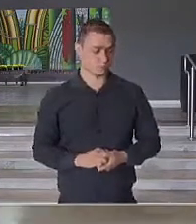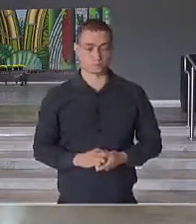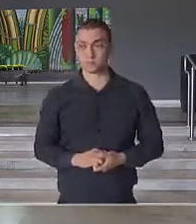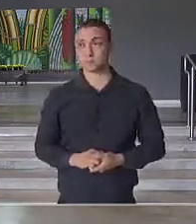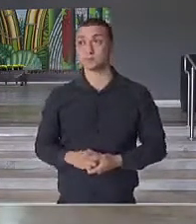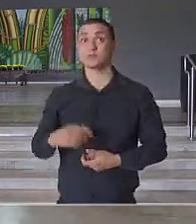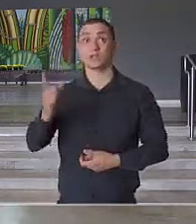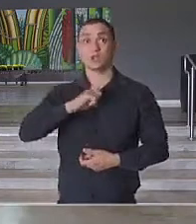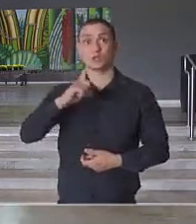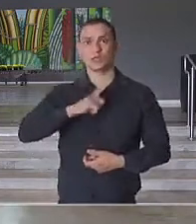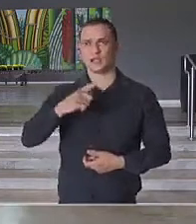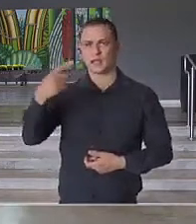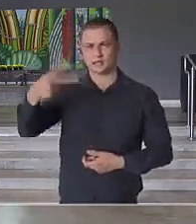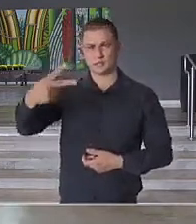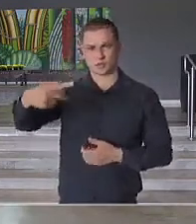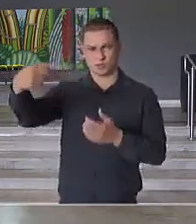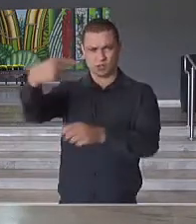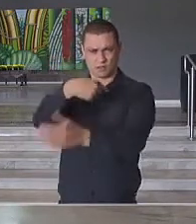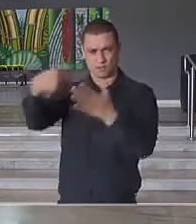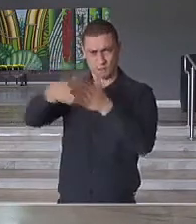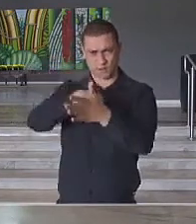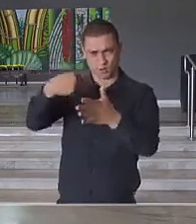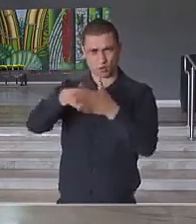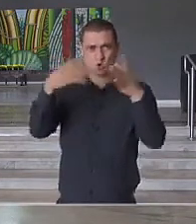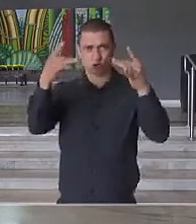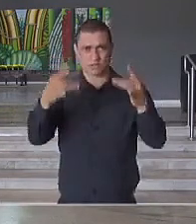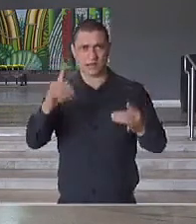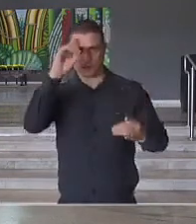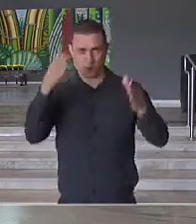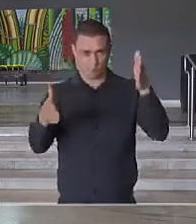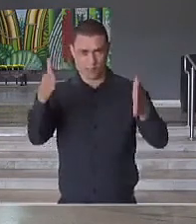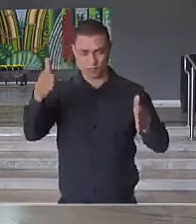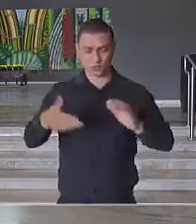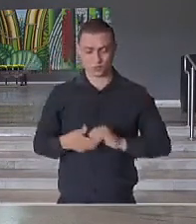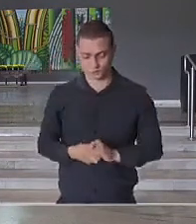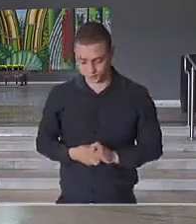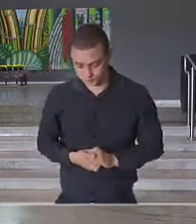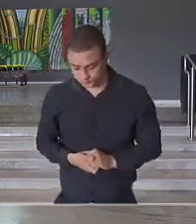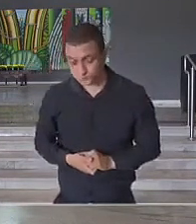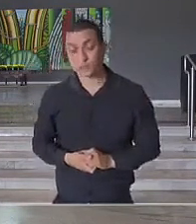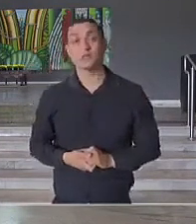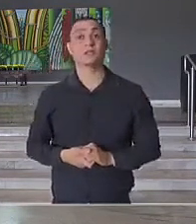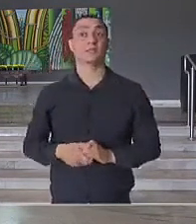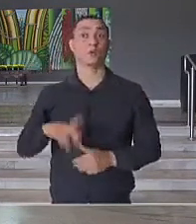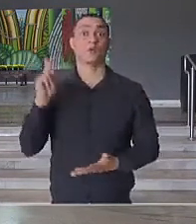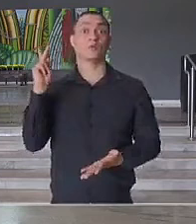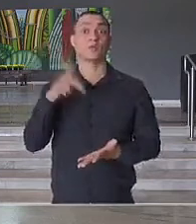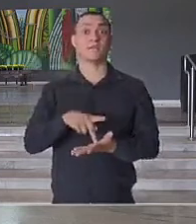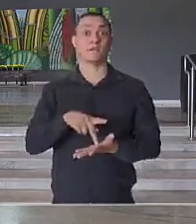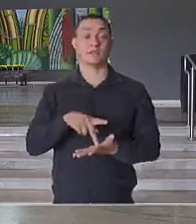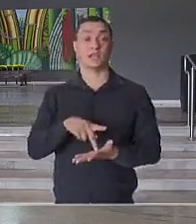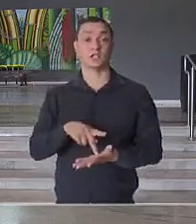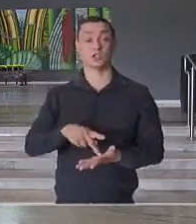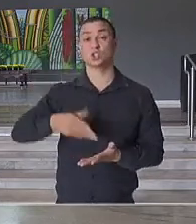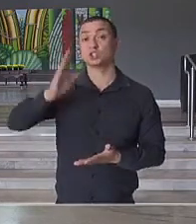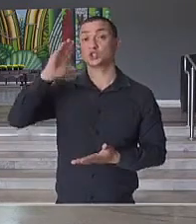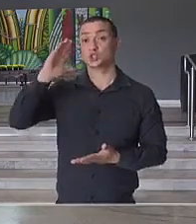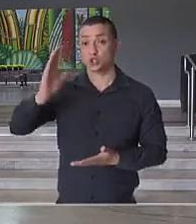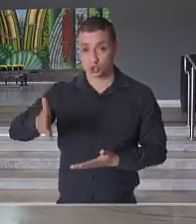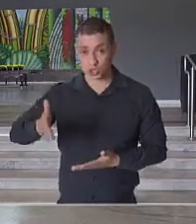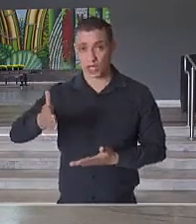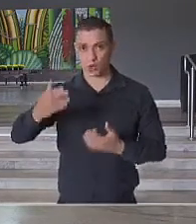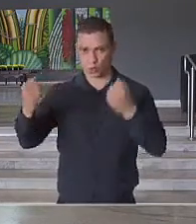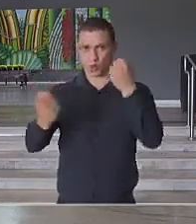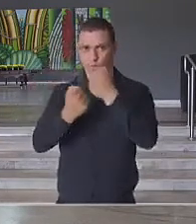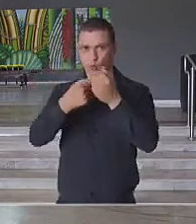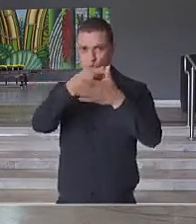Temos uma segunda pergunta sobre o detalhamento dos prazos. O que, na verdade, nós tivemos, eu quero aproveitar,